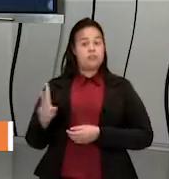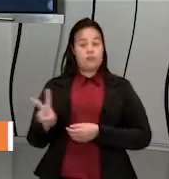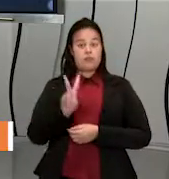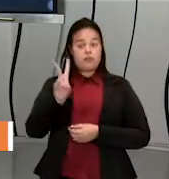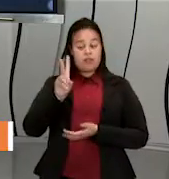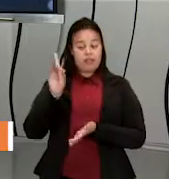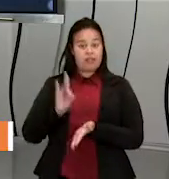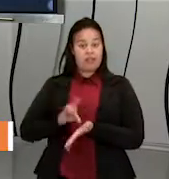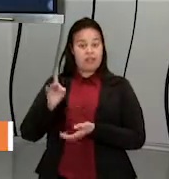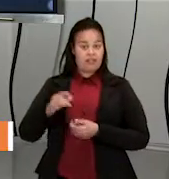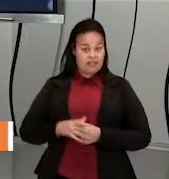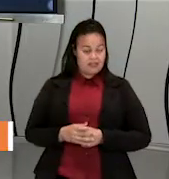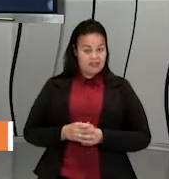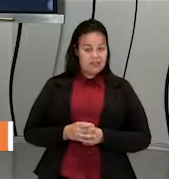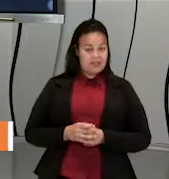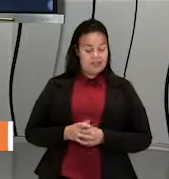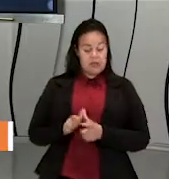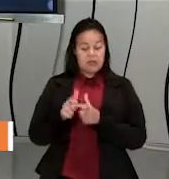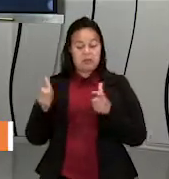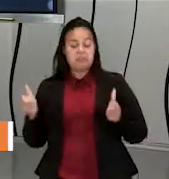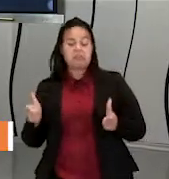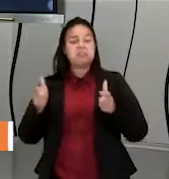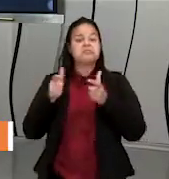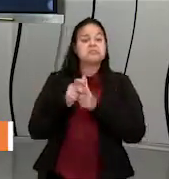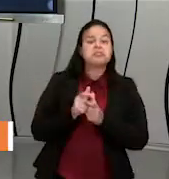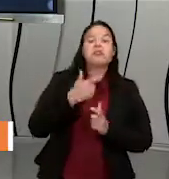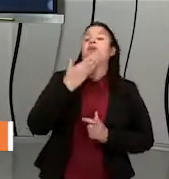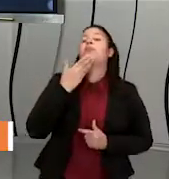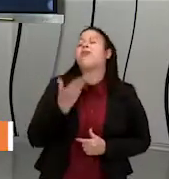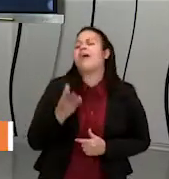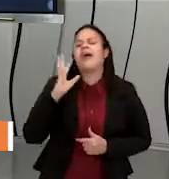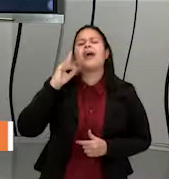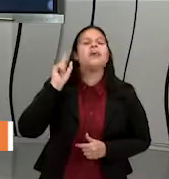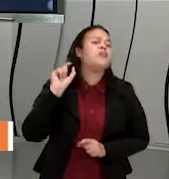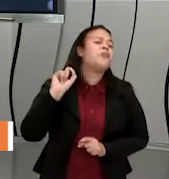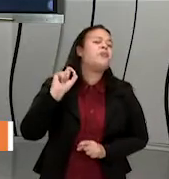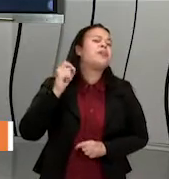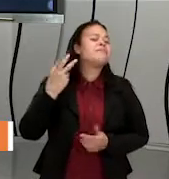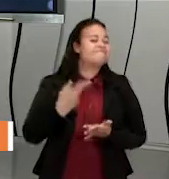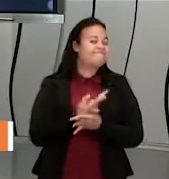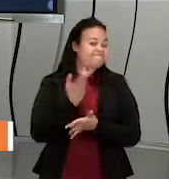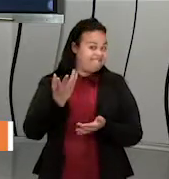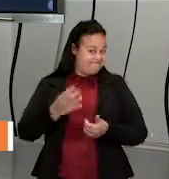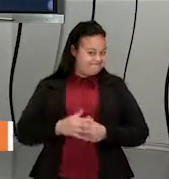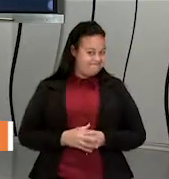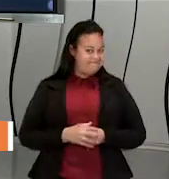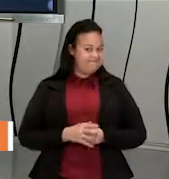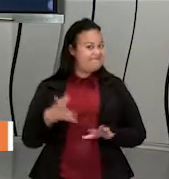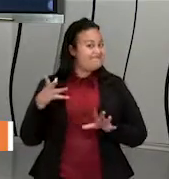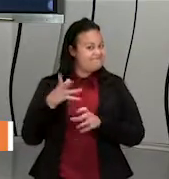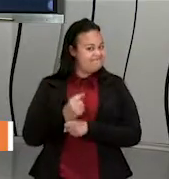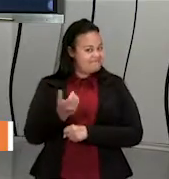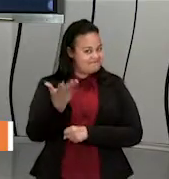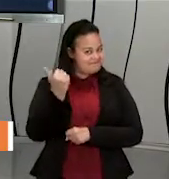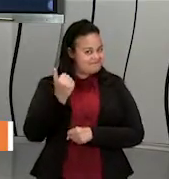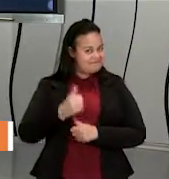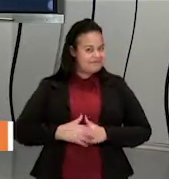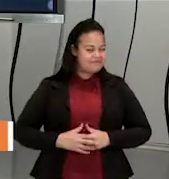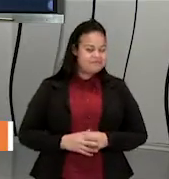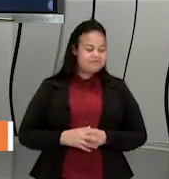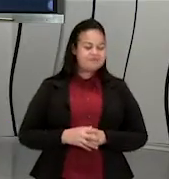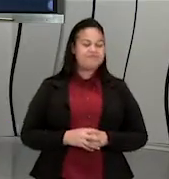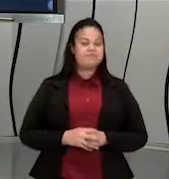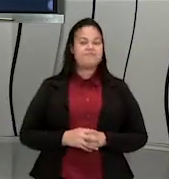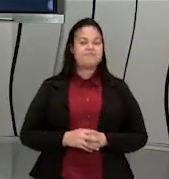Vamos lá, o valor original vai aumentar, vai diminuir? O que você acha que vai acontecer? Vamos às contas. Então,